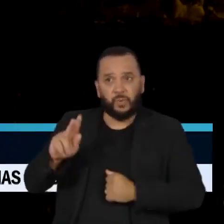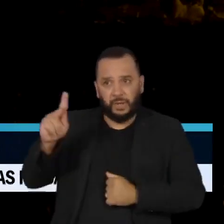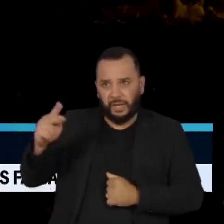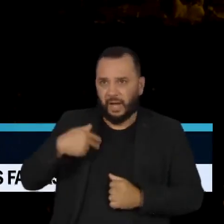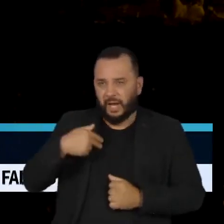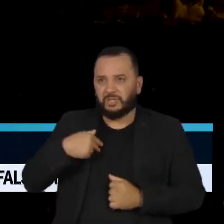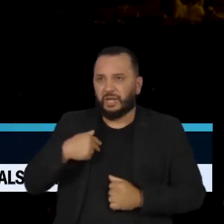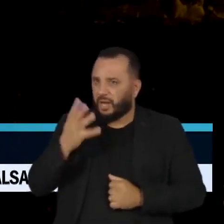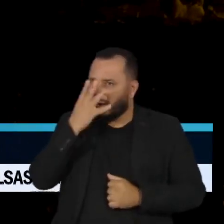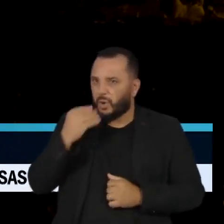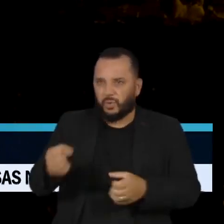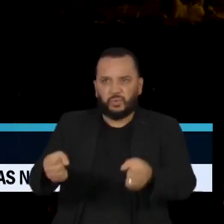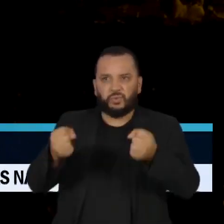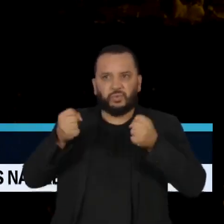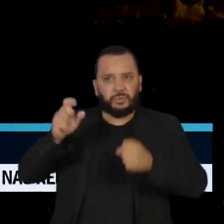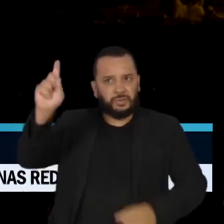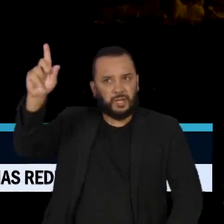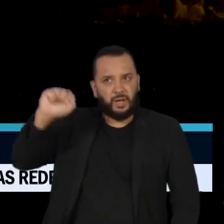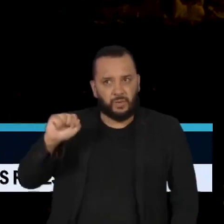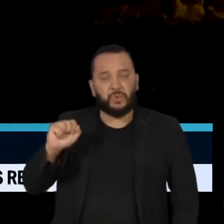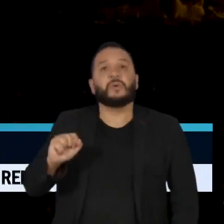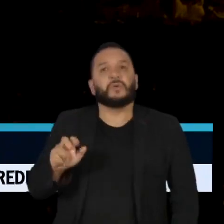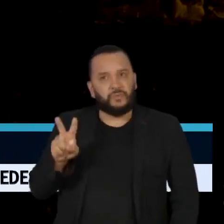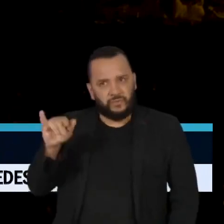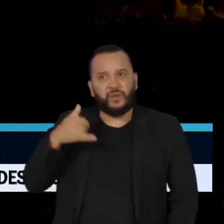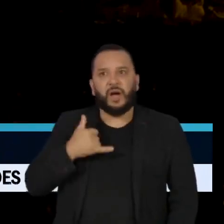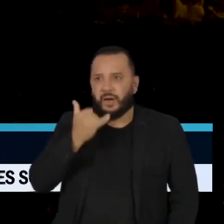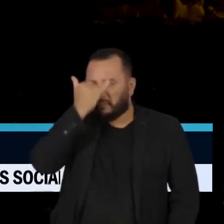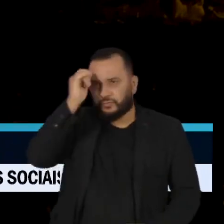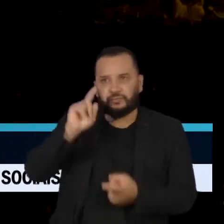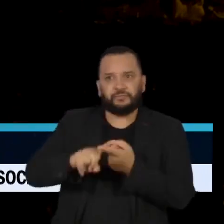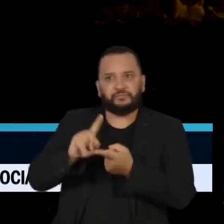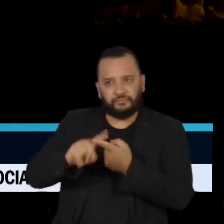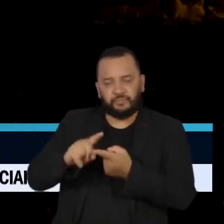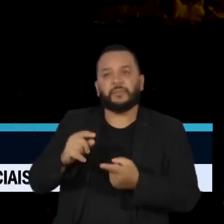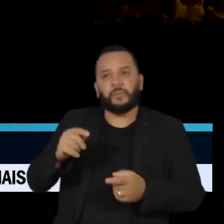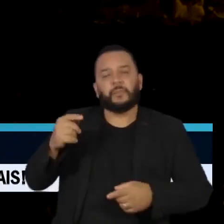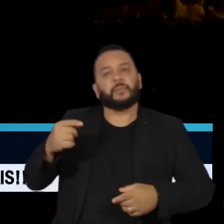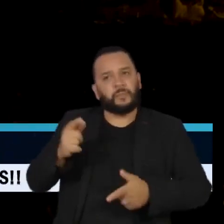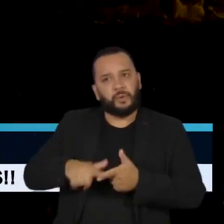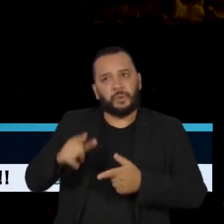os jatos de combate, dizendo que isso traria consequências políticas e militares para a Europa e o mundo.